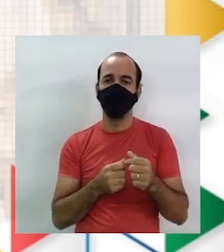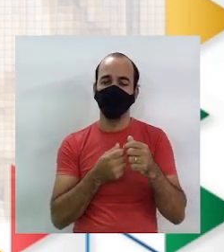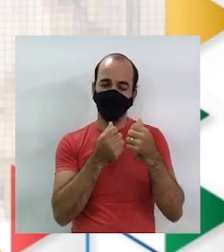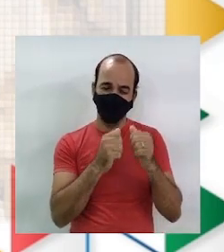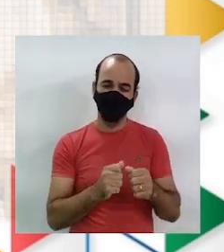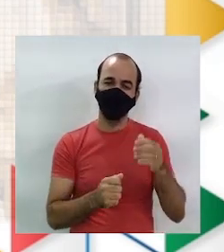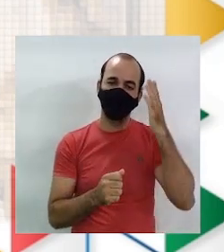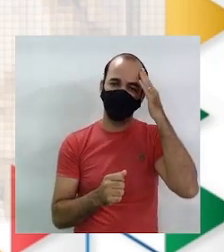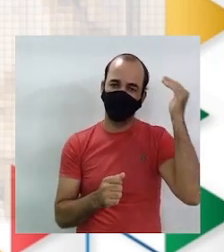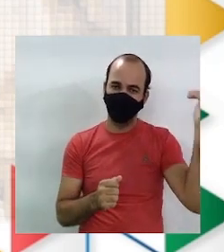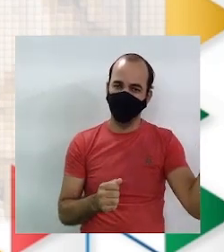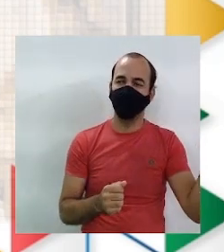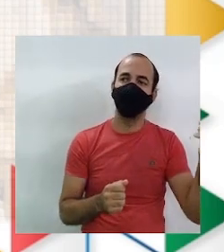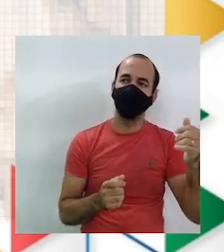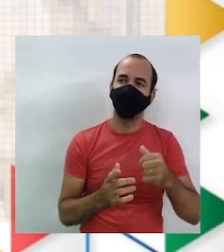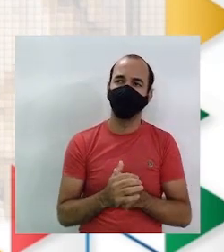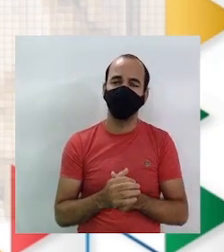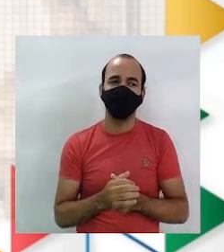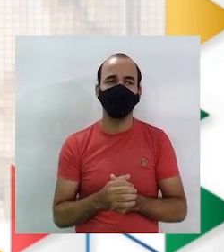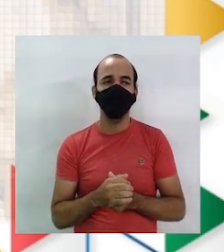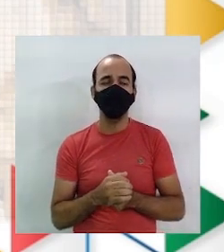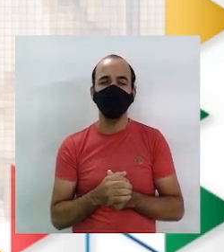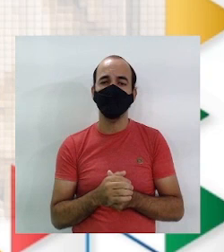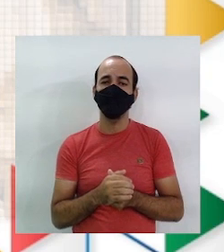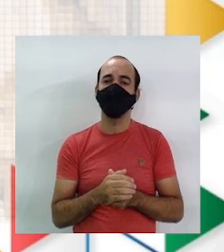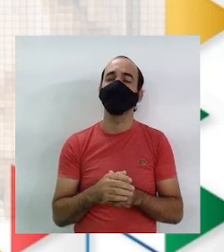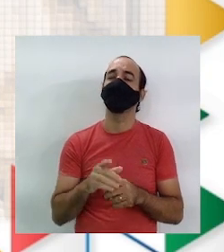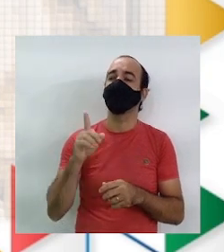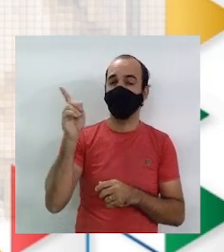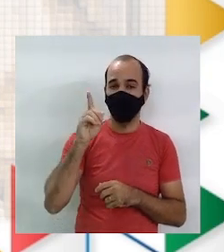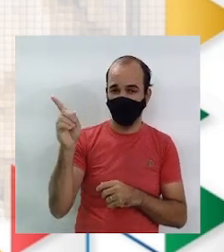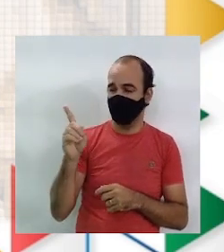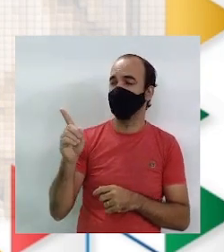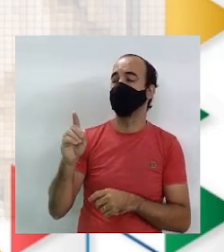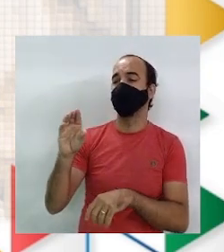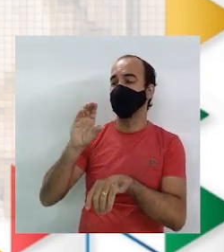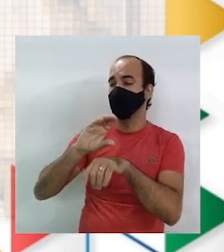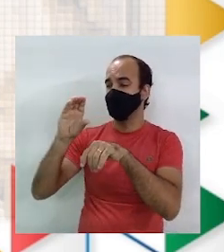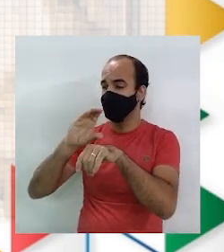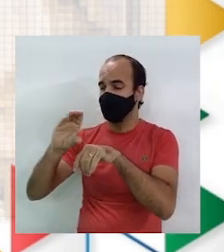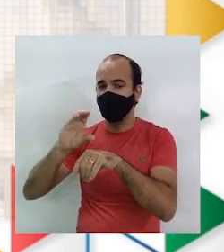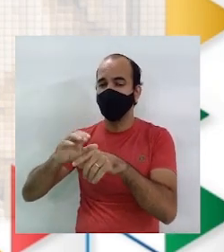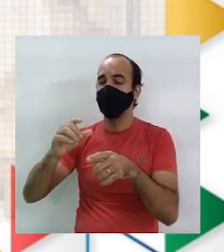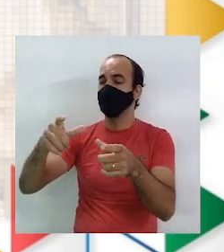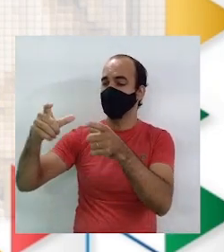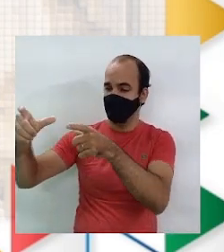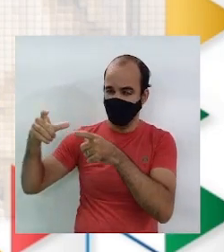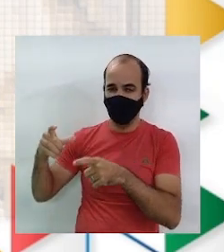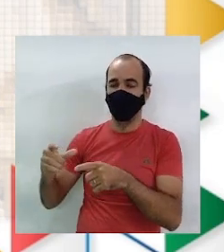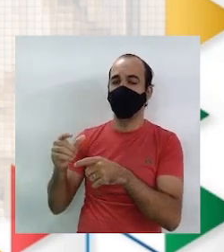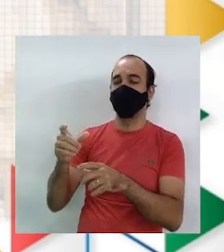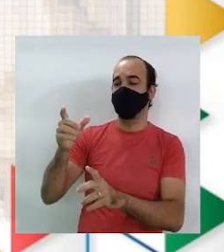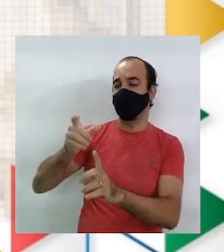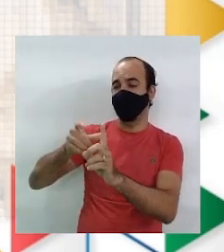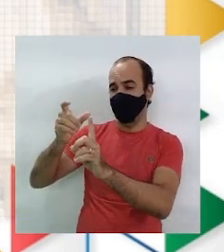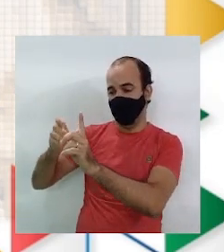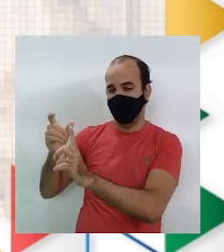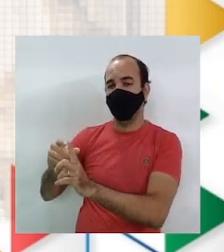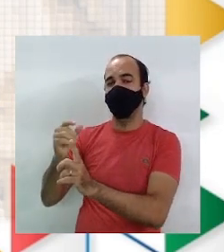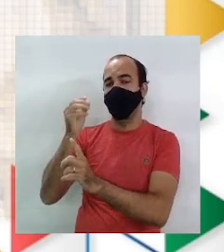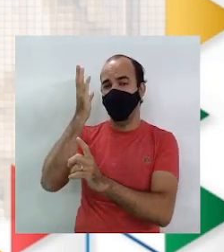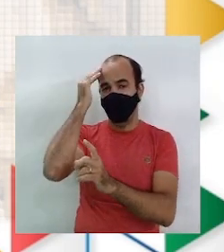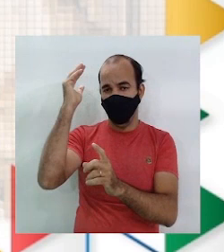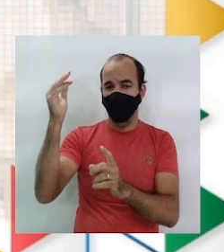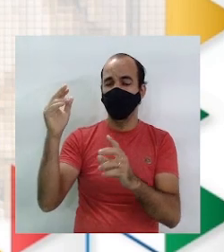super conhecido da época. E ele frequenta cursos com André Lhote, com Fernand Léger, em Paris,